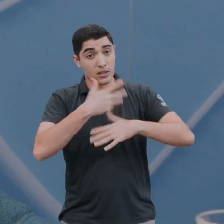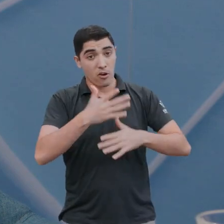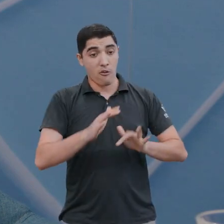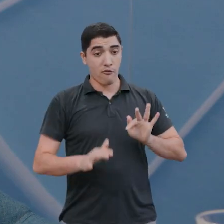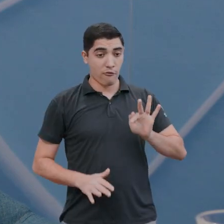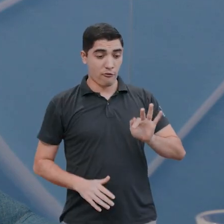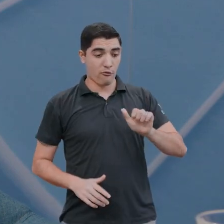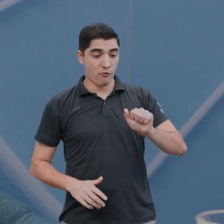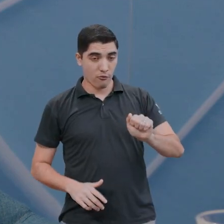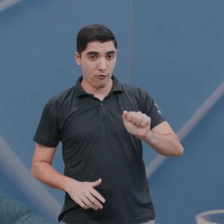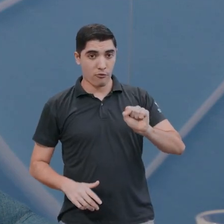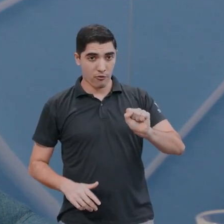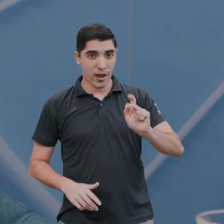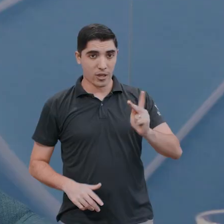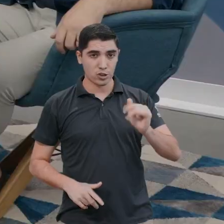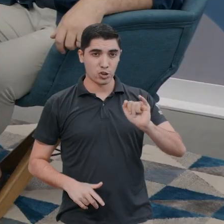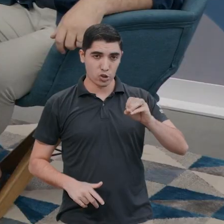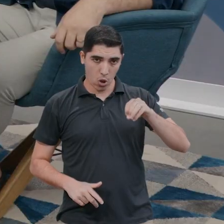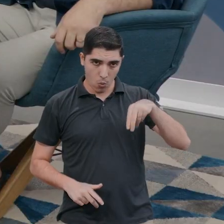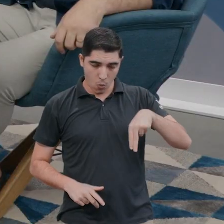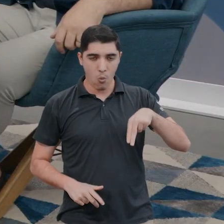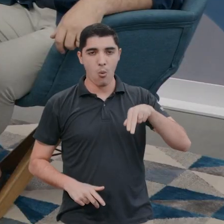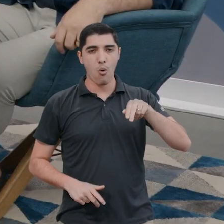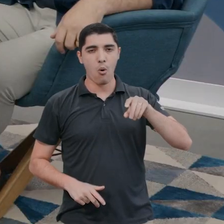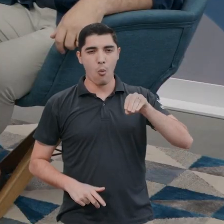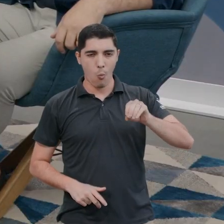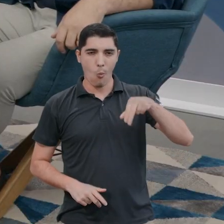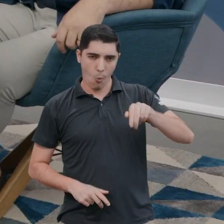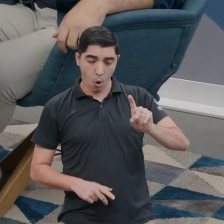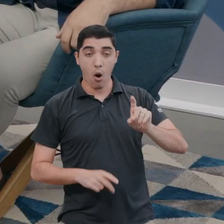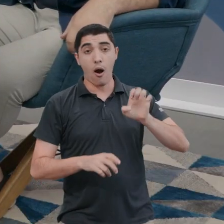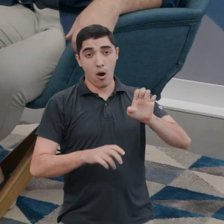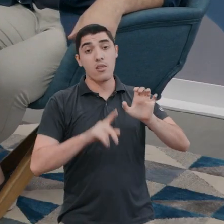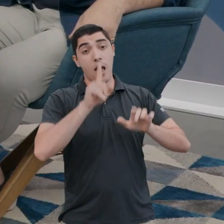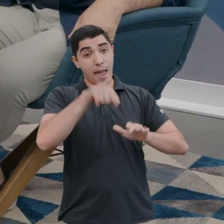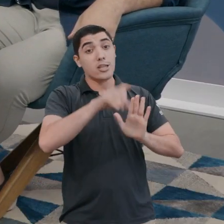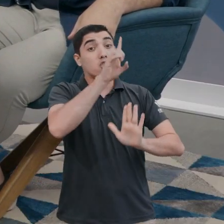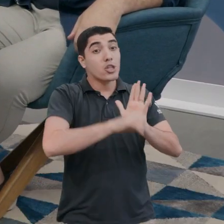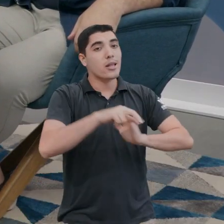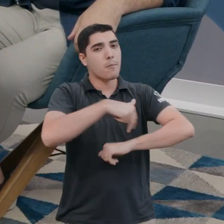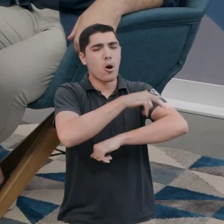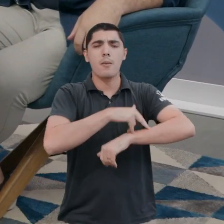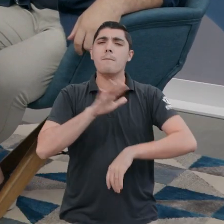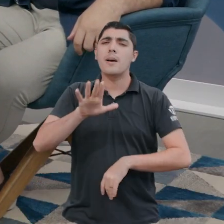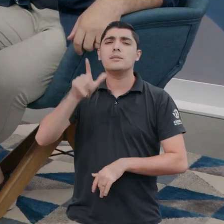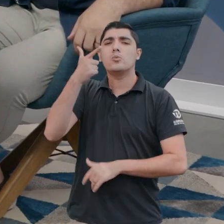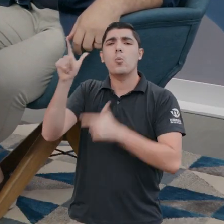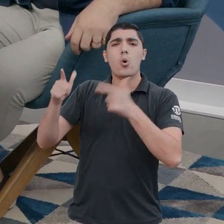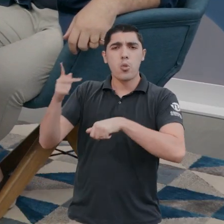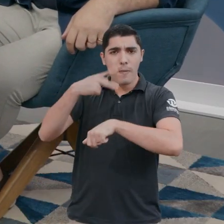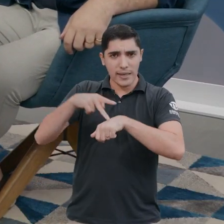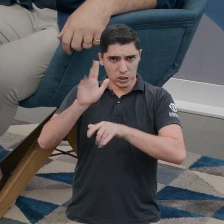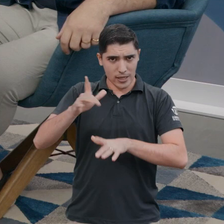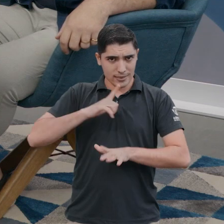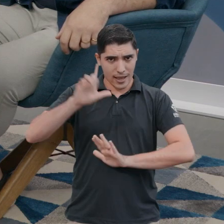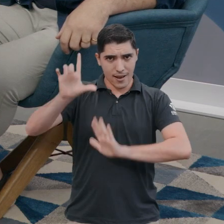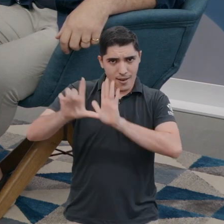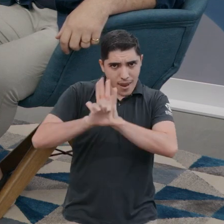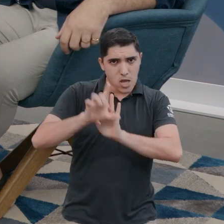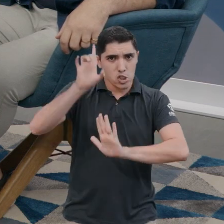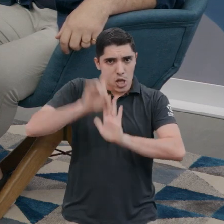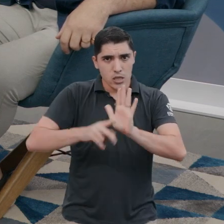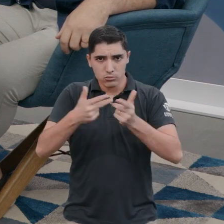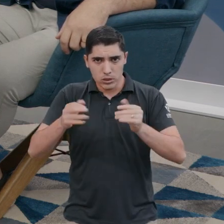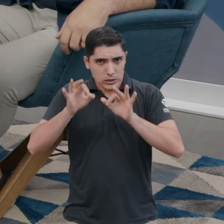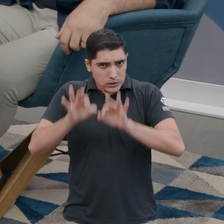Law é o direito da moda. Em outros países já é melhor regulamentado nesse sentido? Ou também não há uma